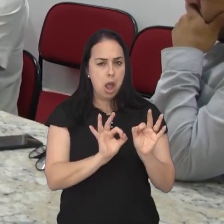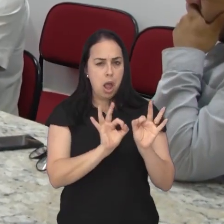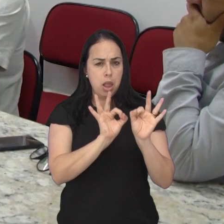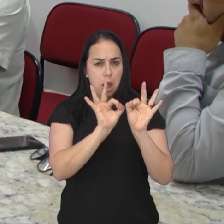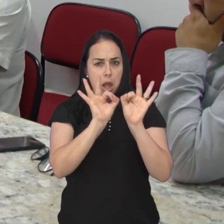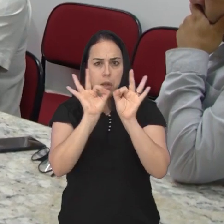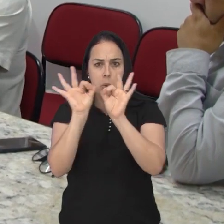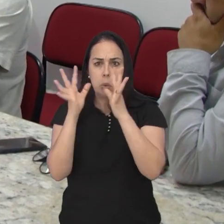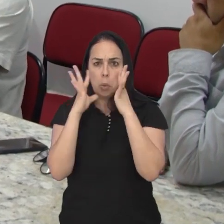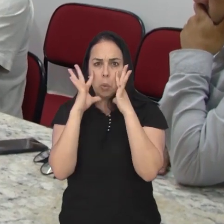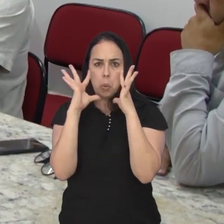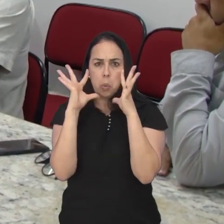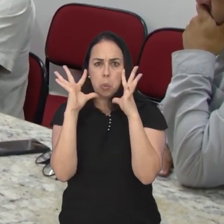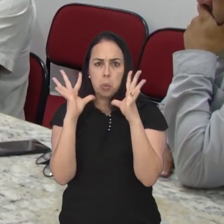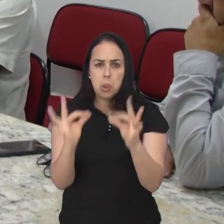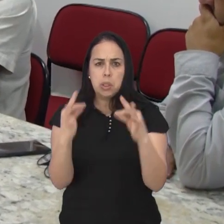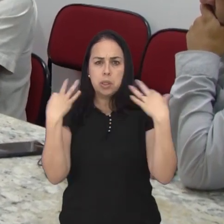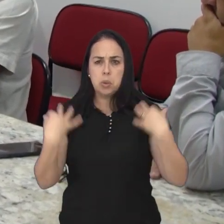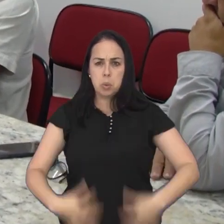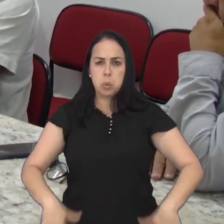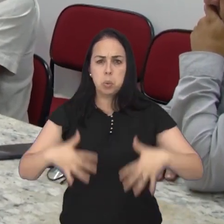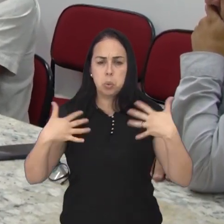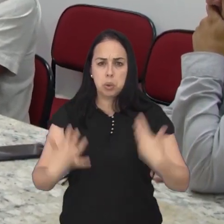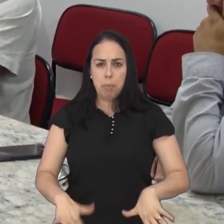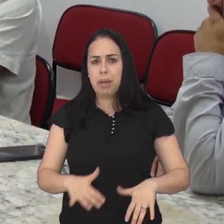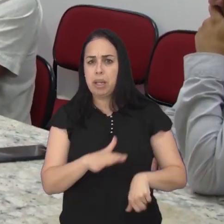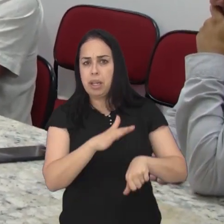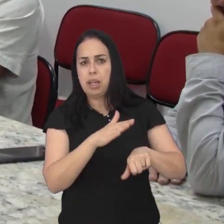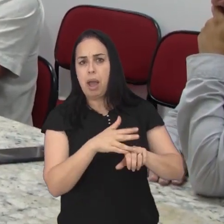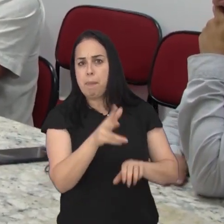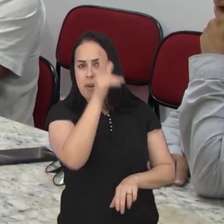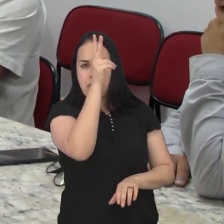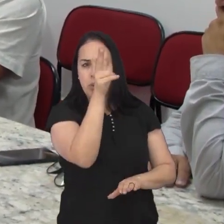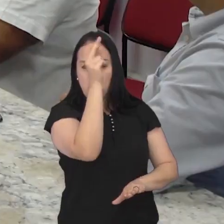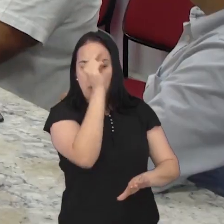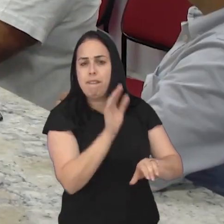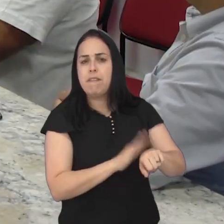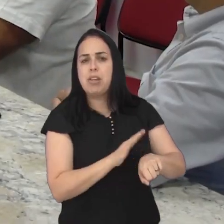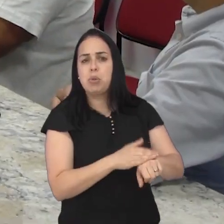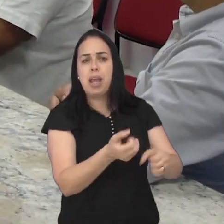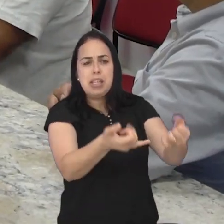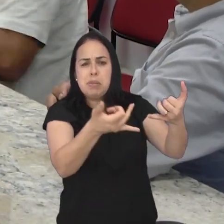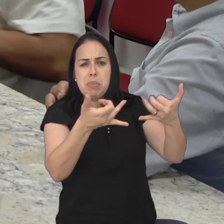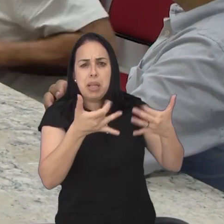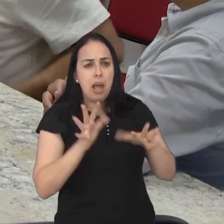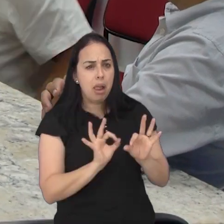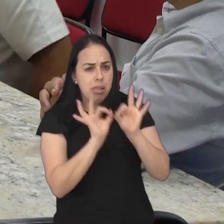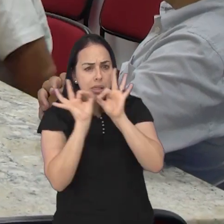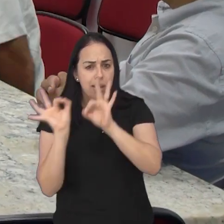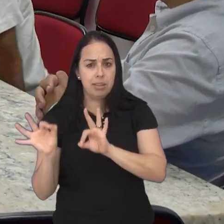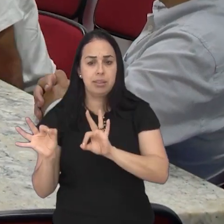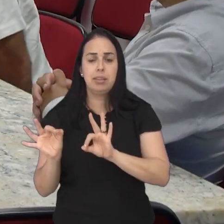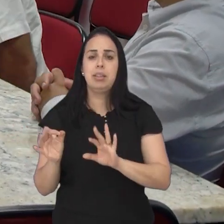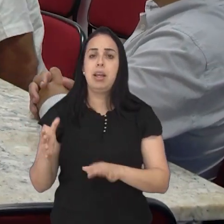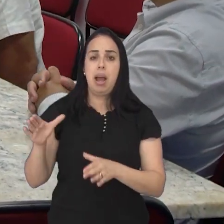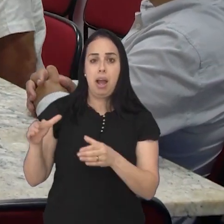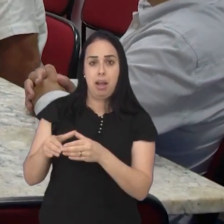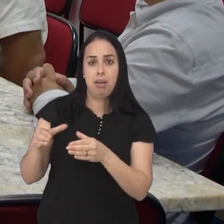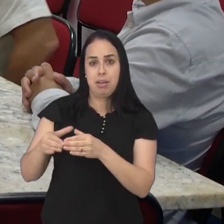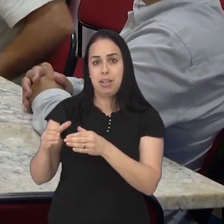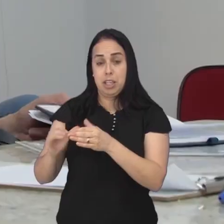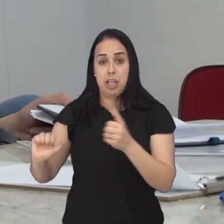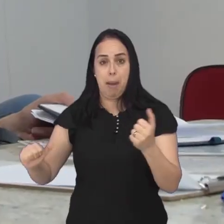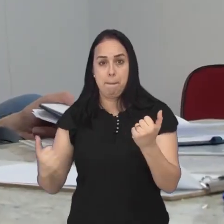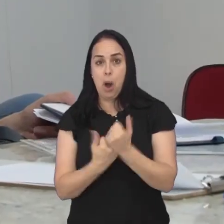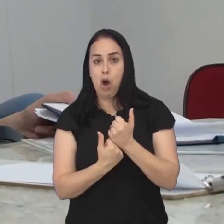acompanharam atentos as informações sobre as ações realizadas pela Prefeitura. O objetivo da reunião proposta pela Frente